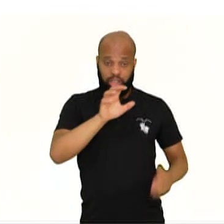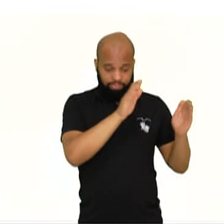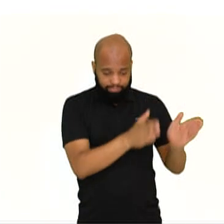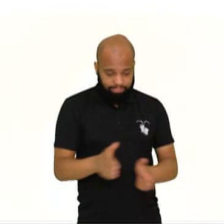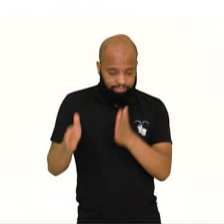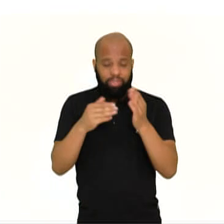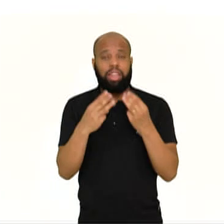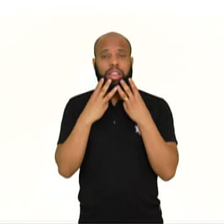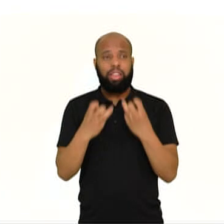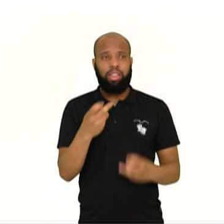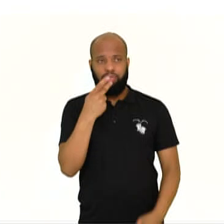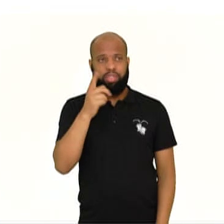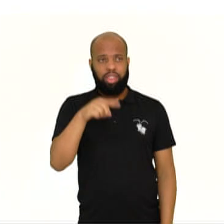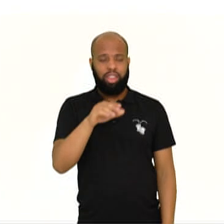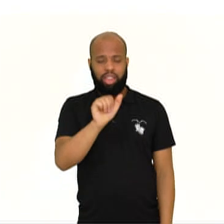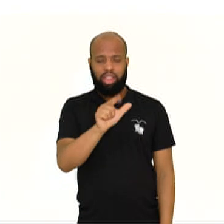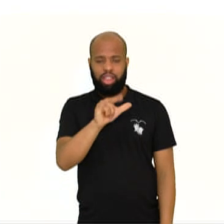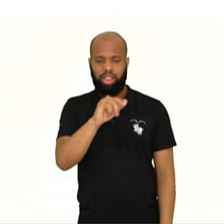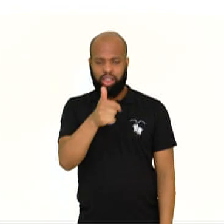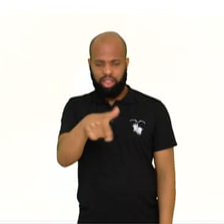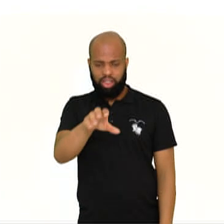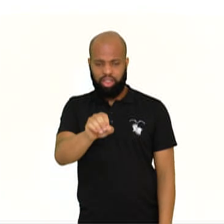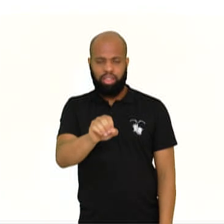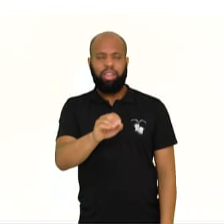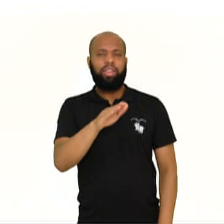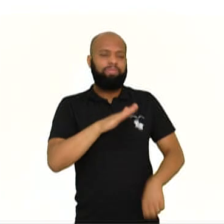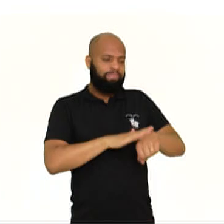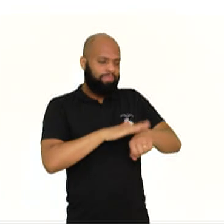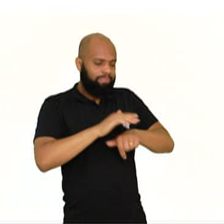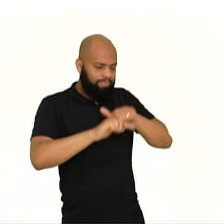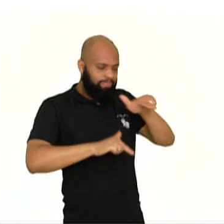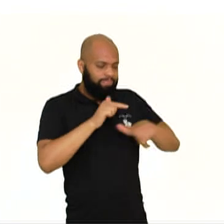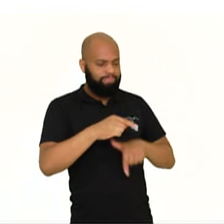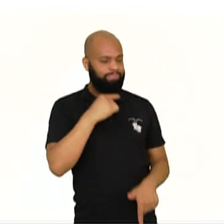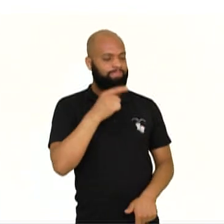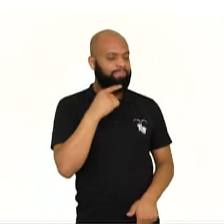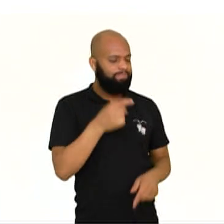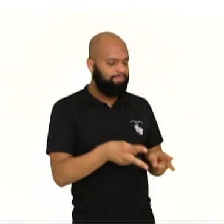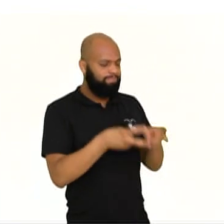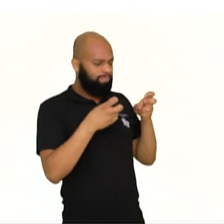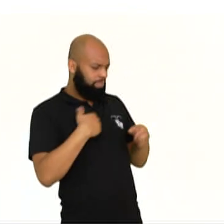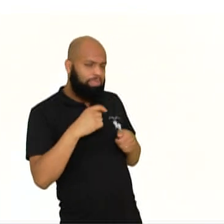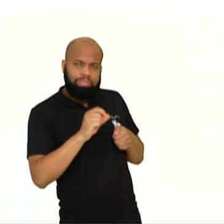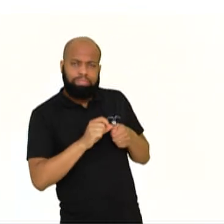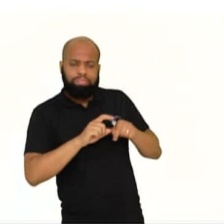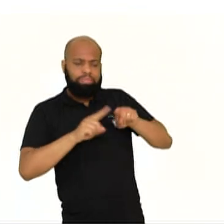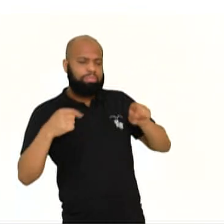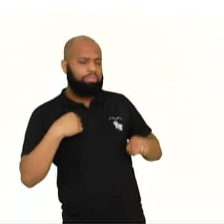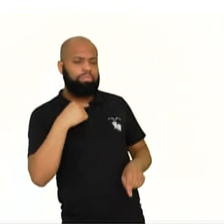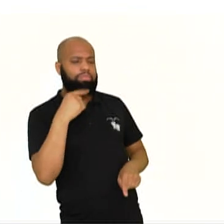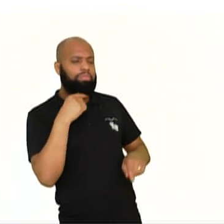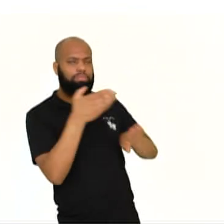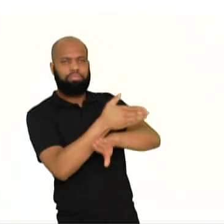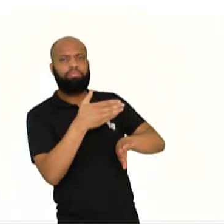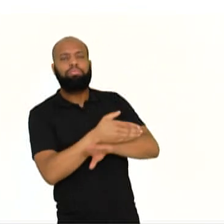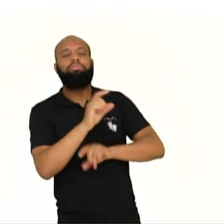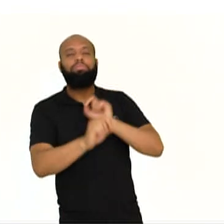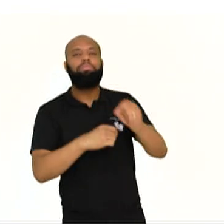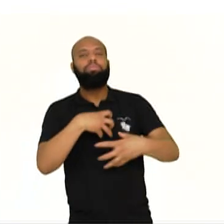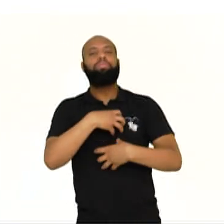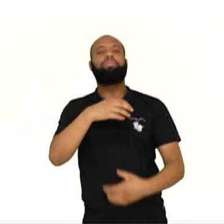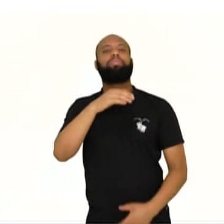processo, Marx chama a alienação, quando o trabalhador não se reconhece naquilo que ele mesmo produz. Trata-se de um processo